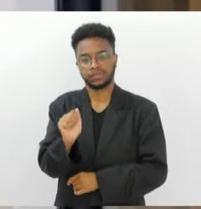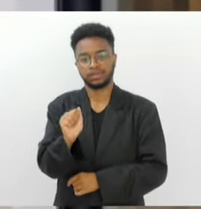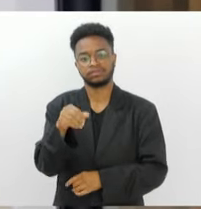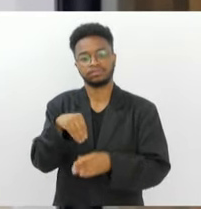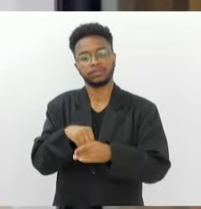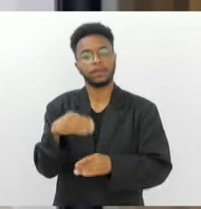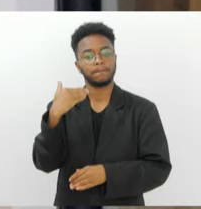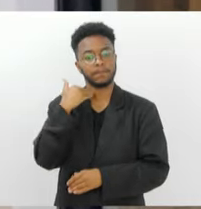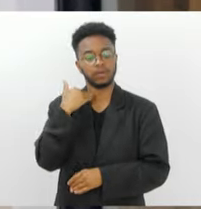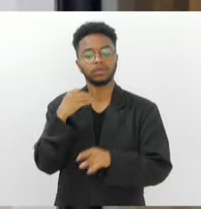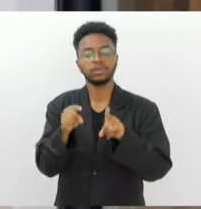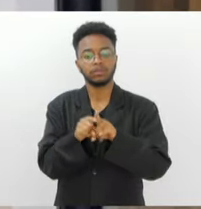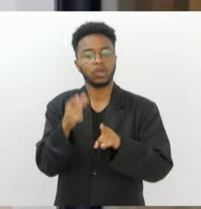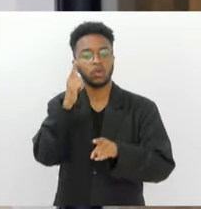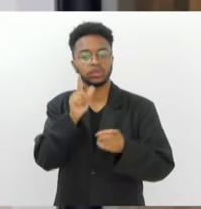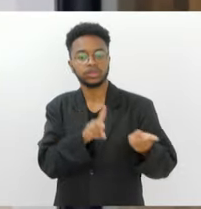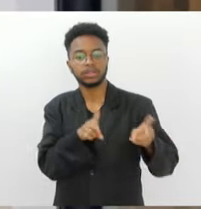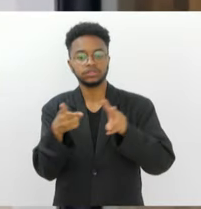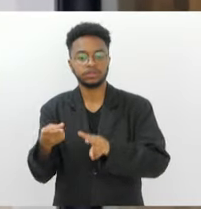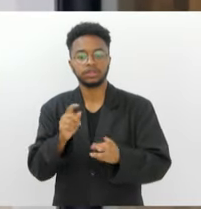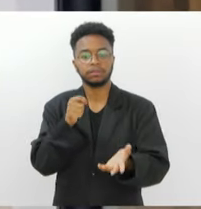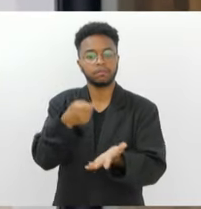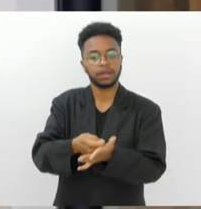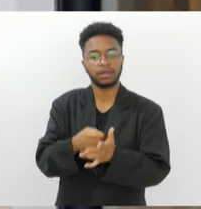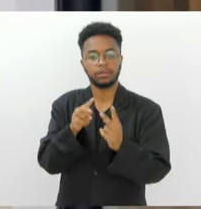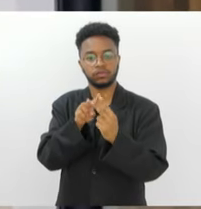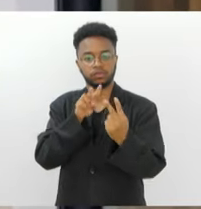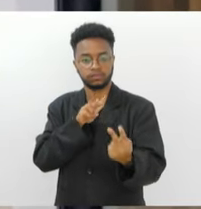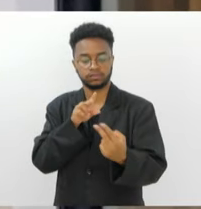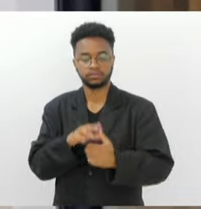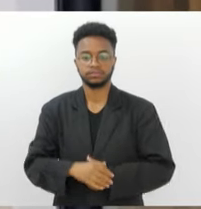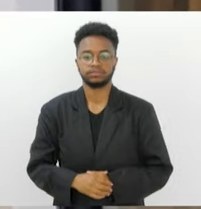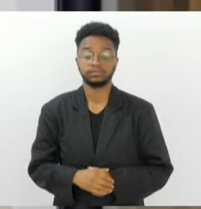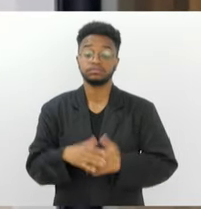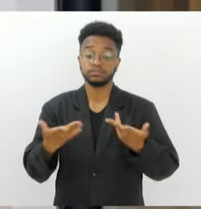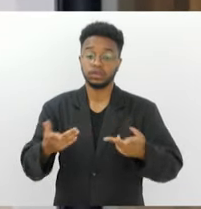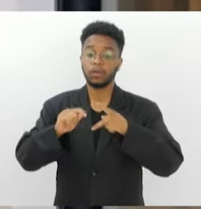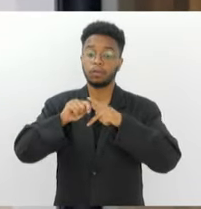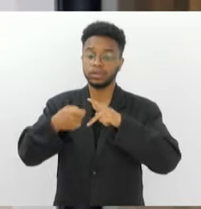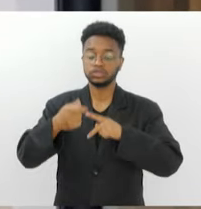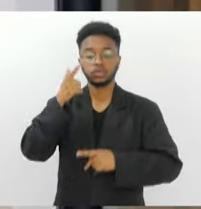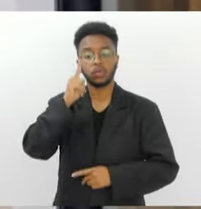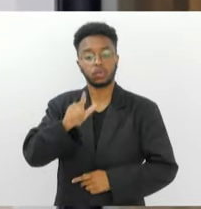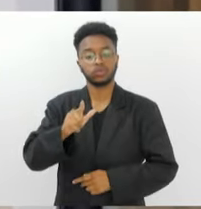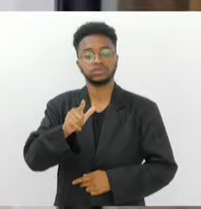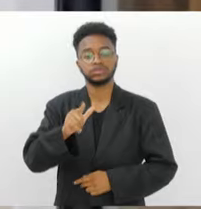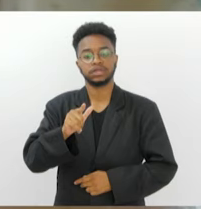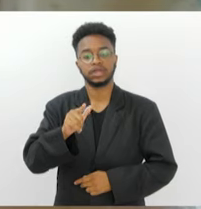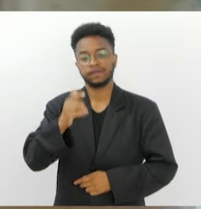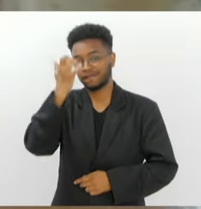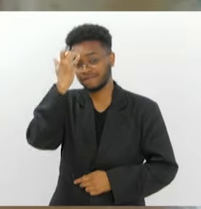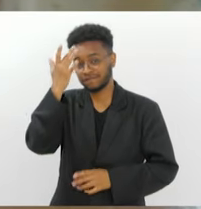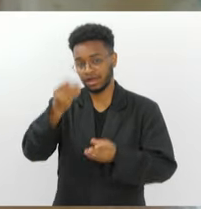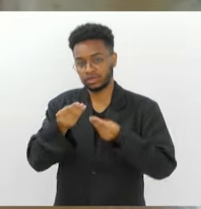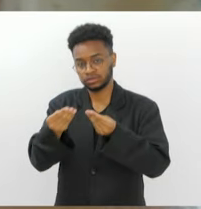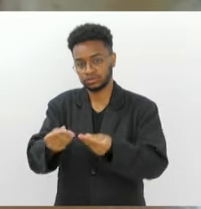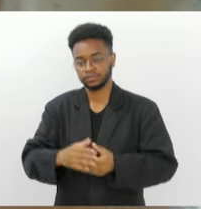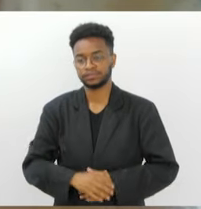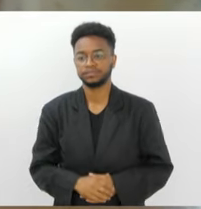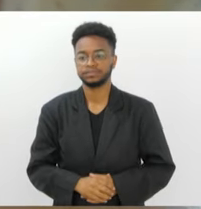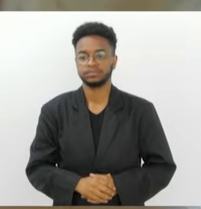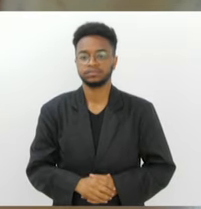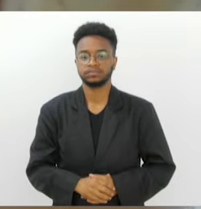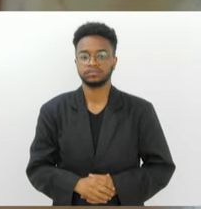a ter um meio de transferência, um meio de pagamento online. E o Pix vem trazer justamente essa facilidade.